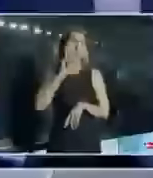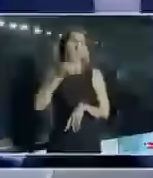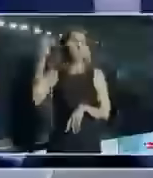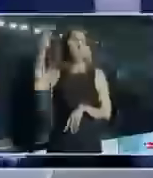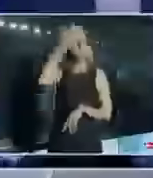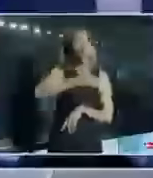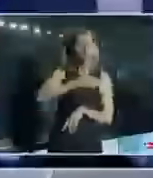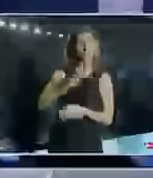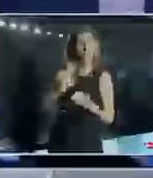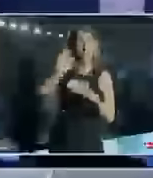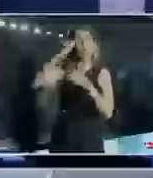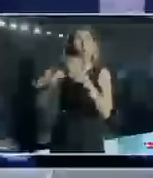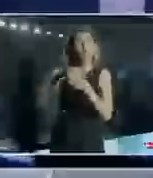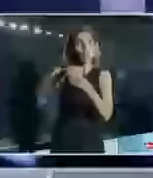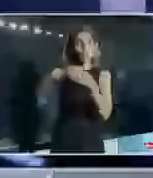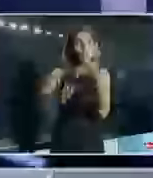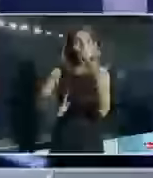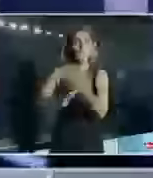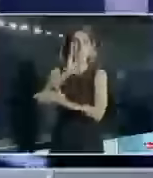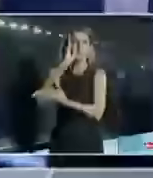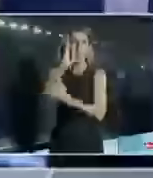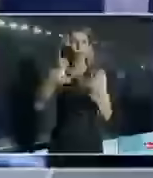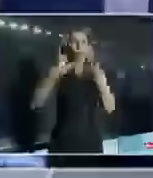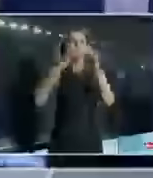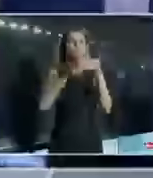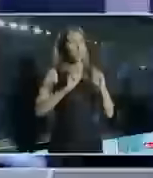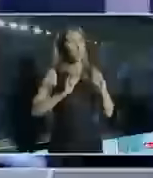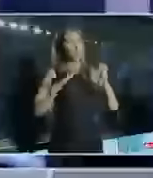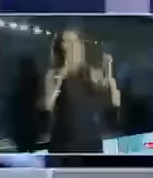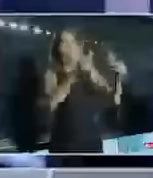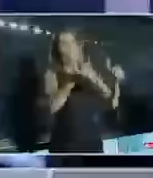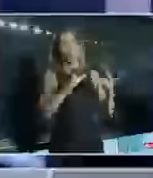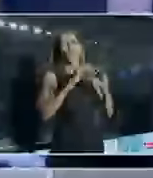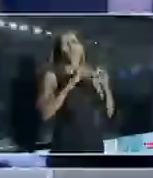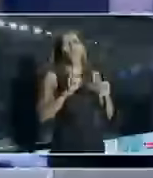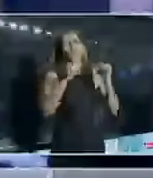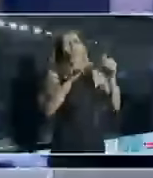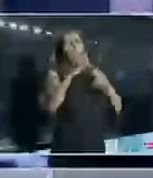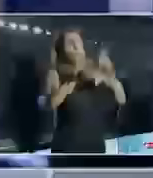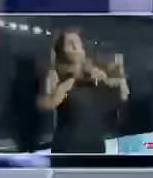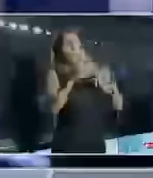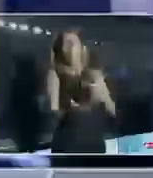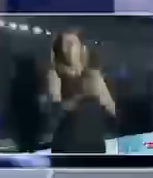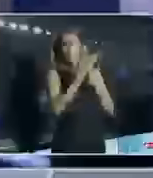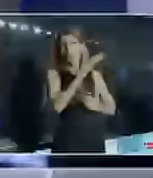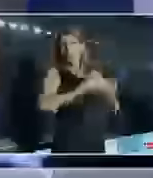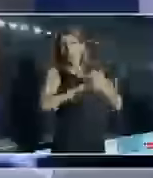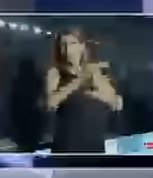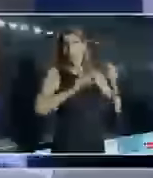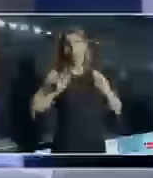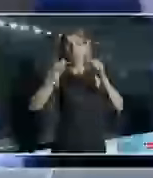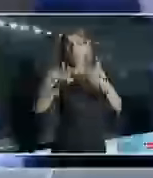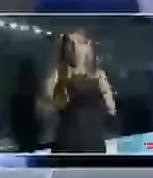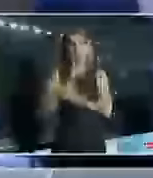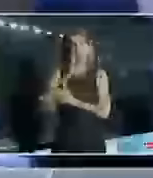e entendeu no caso de deltan da lanol que não havia nenhuma irregularidade e o TSE derrubou